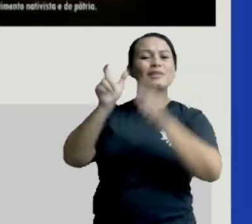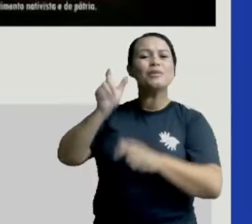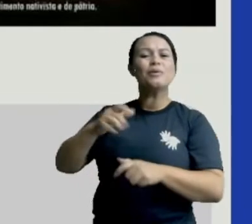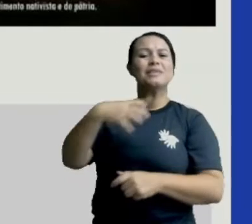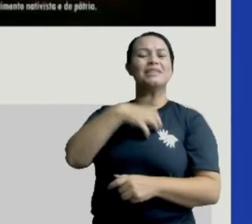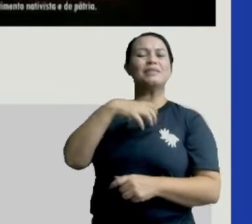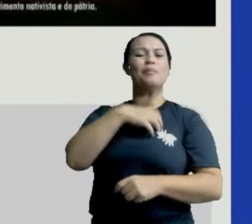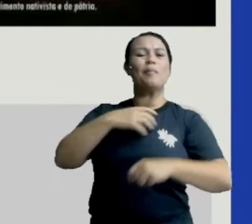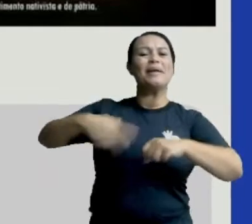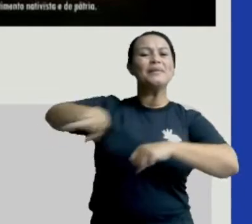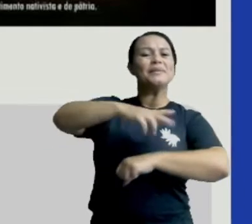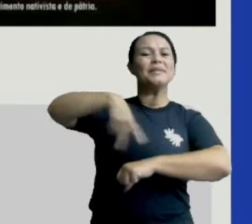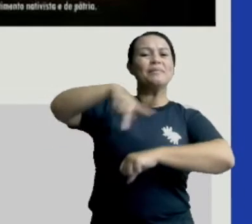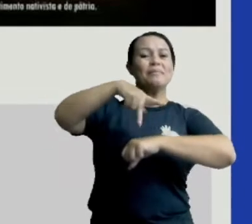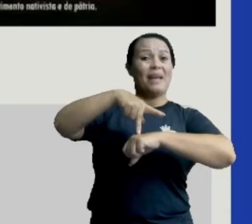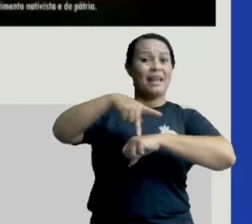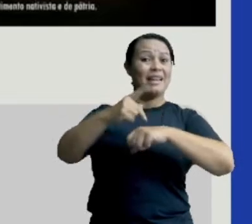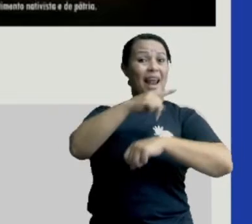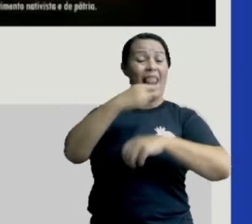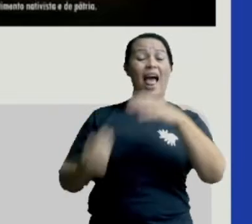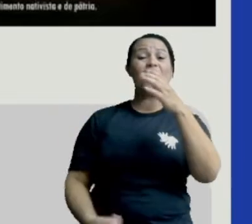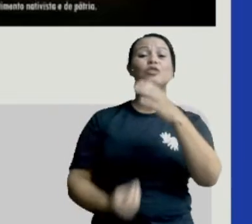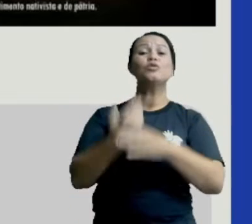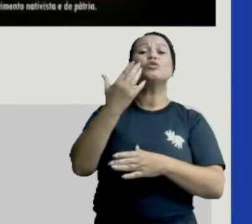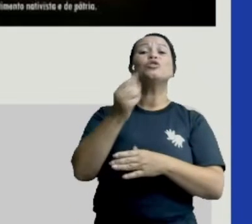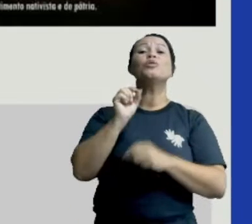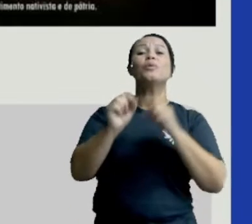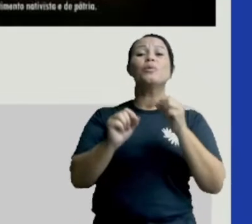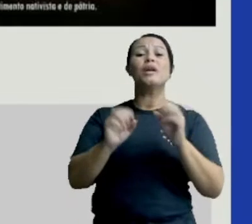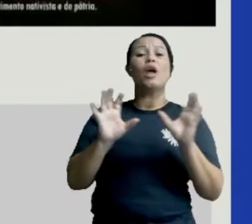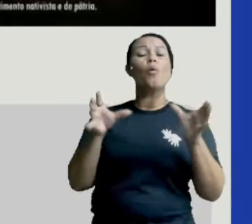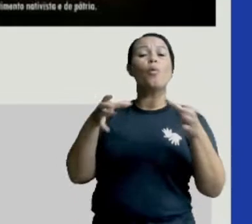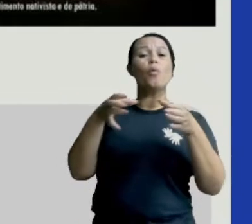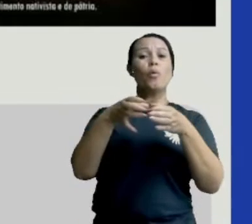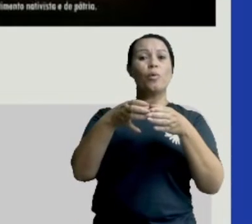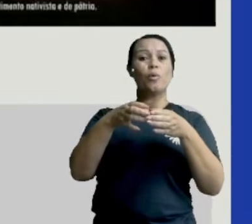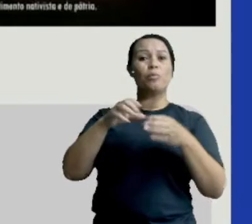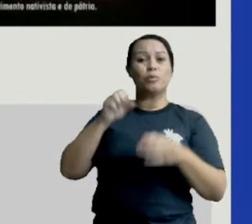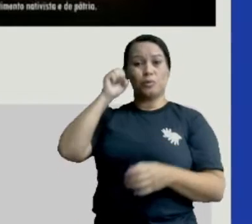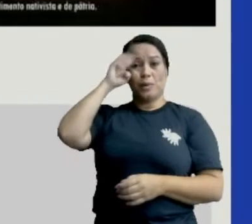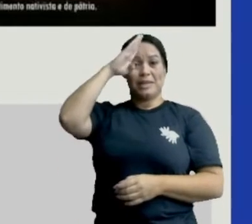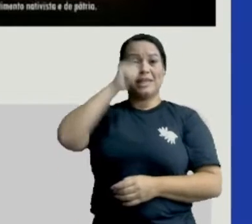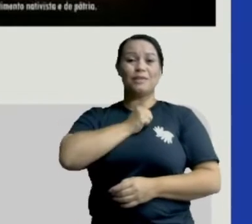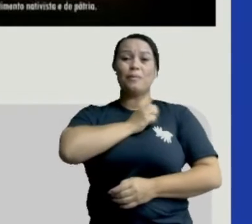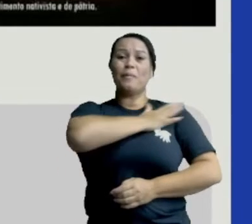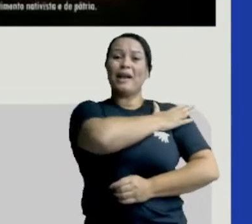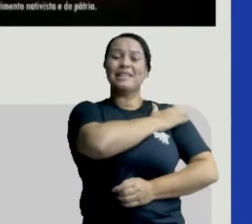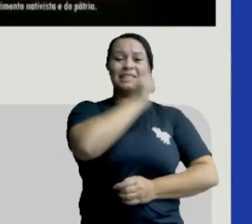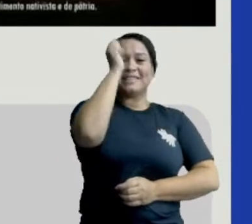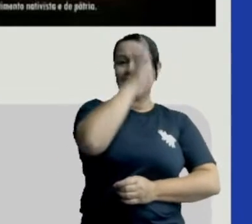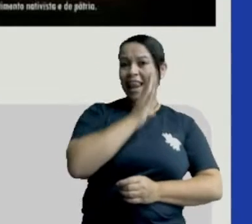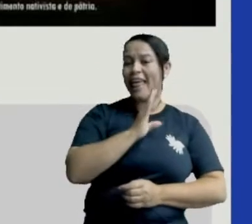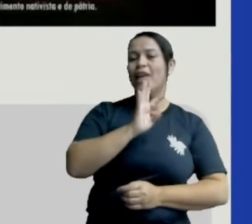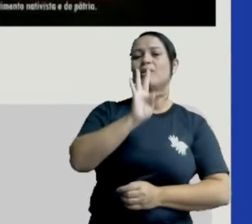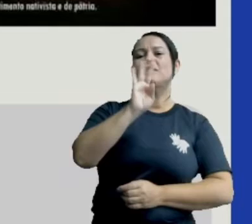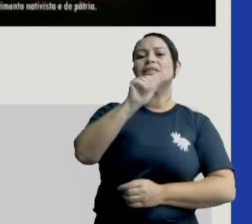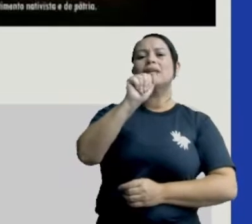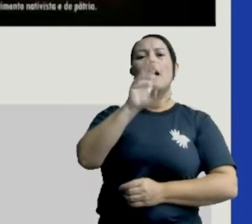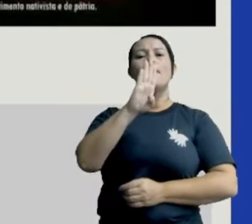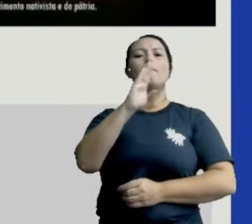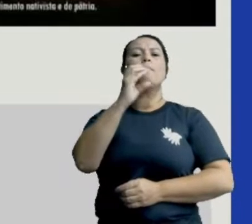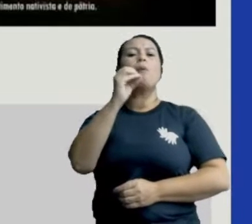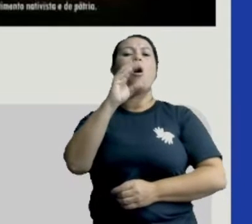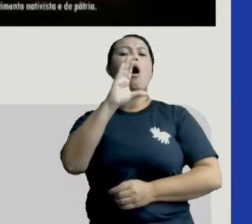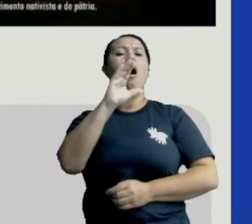pátria. Ali originou-se o embrião do Exército Brasileiro. Tabocas, no dizer de Luiz